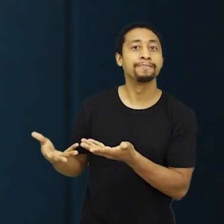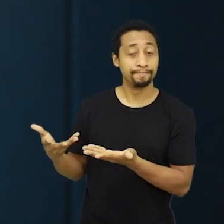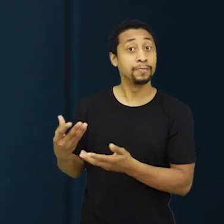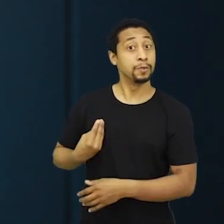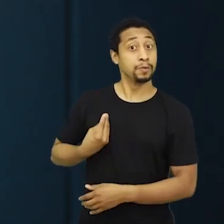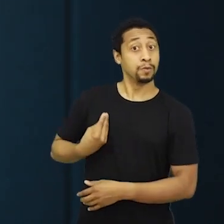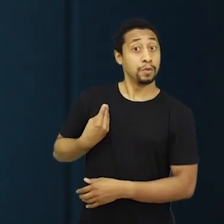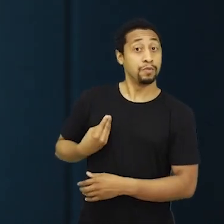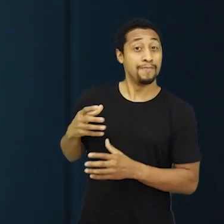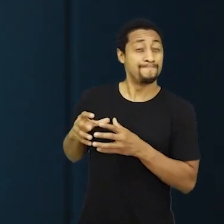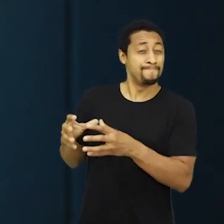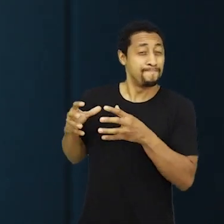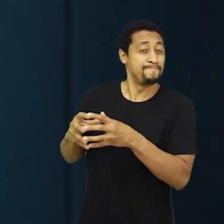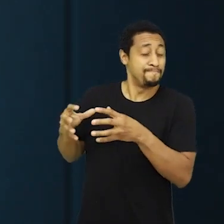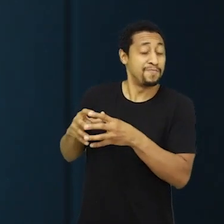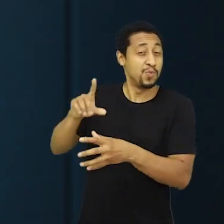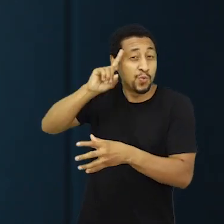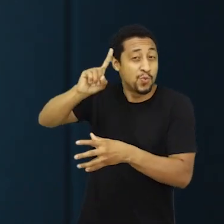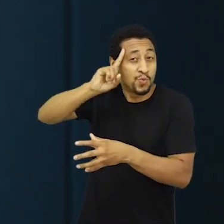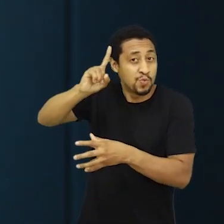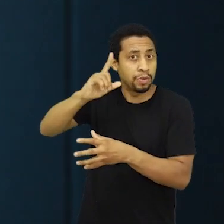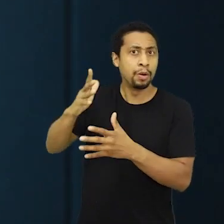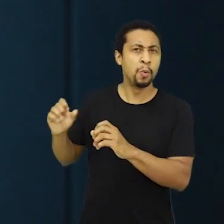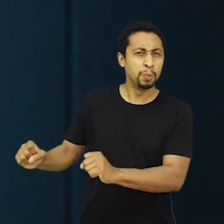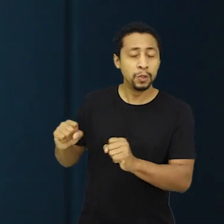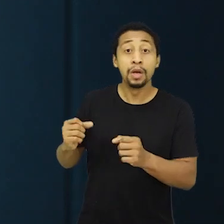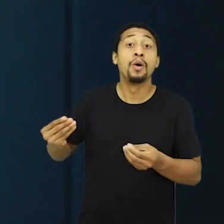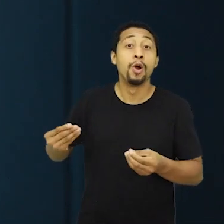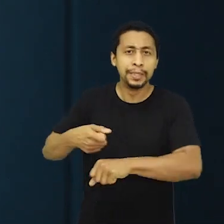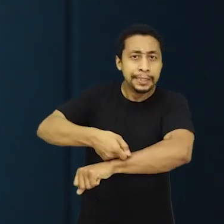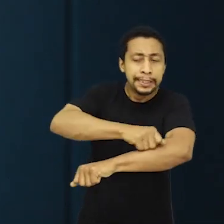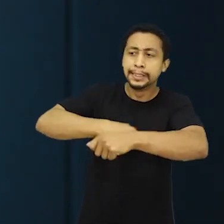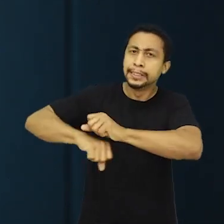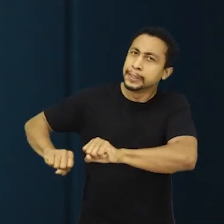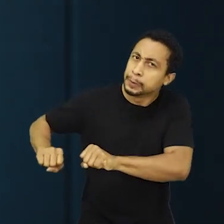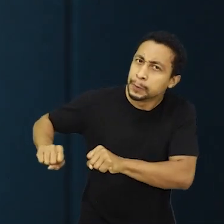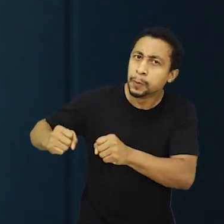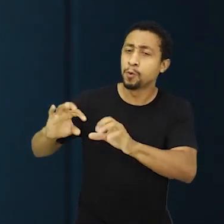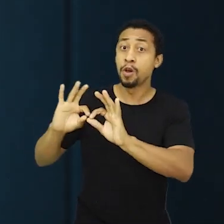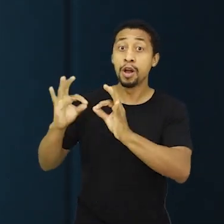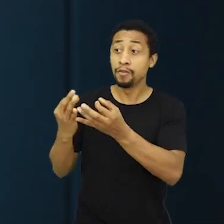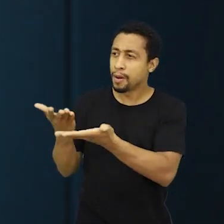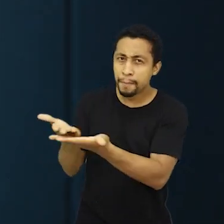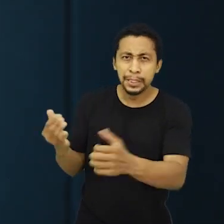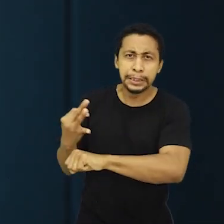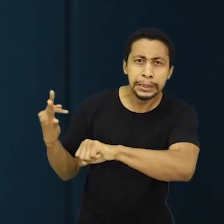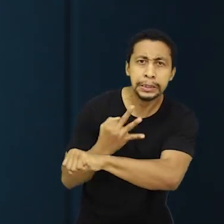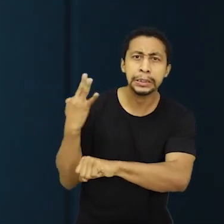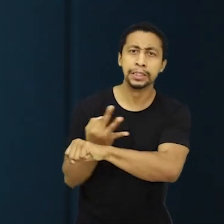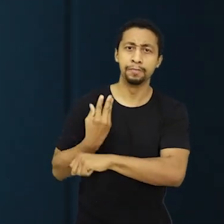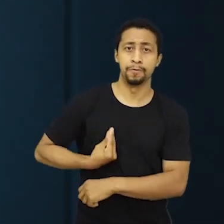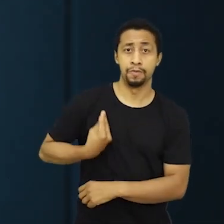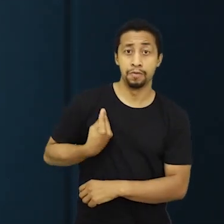sobreviver cotidianamente, o poder que está expresso nos esforços que cada uma dessas famílias tem para sobreviver e do trabalho, ele é